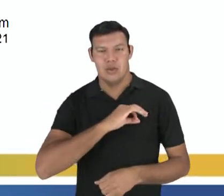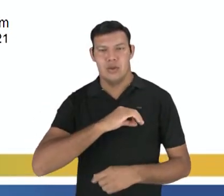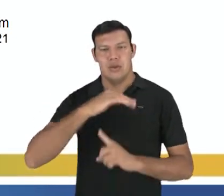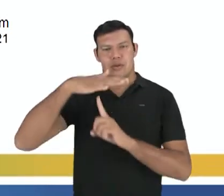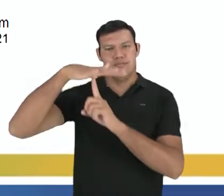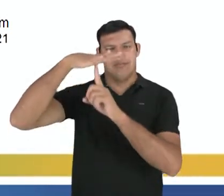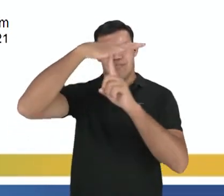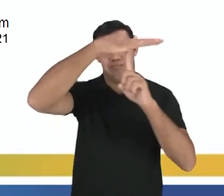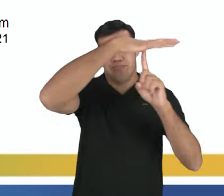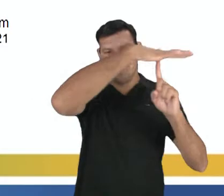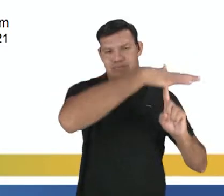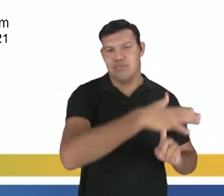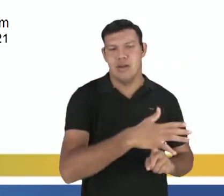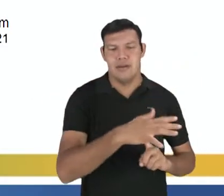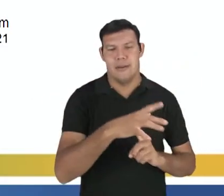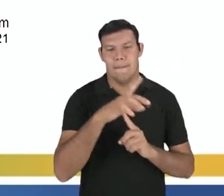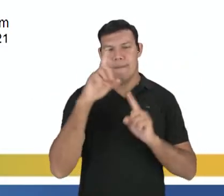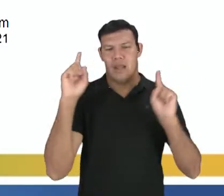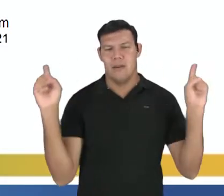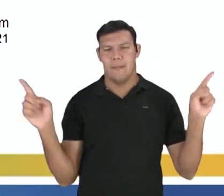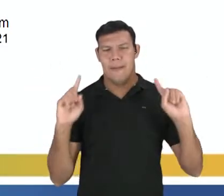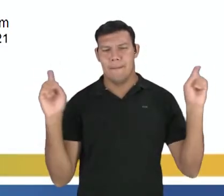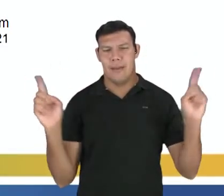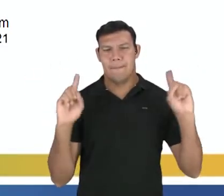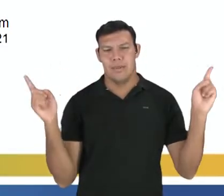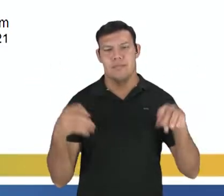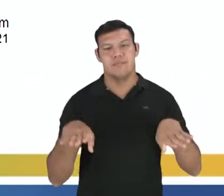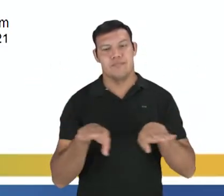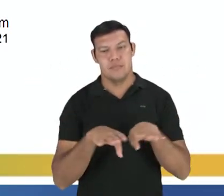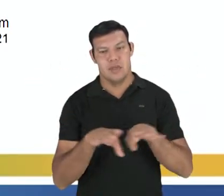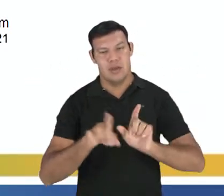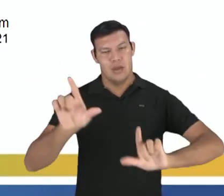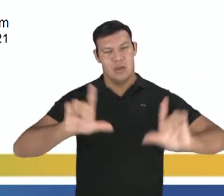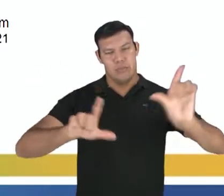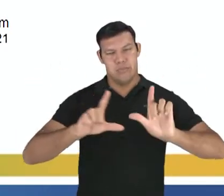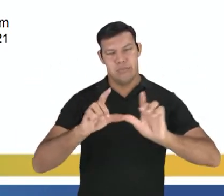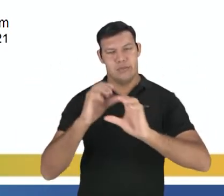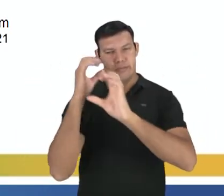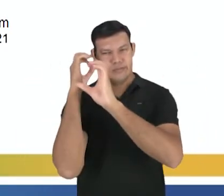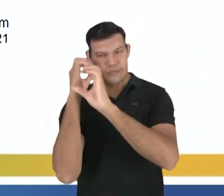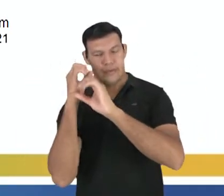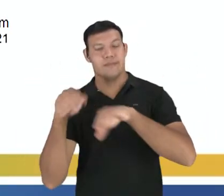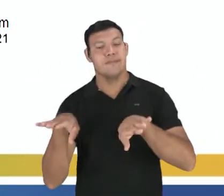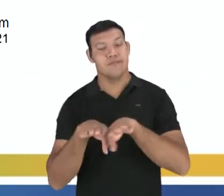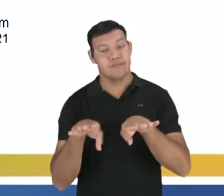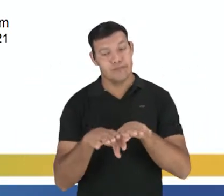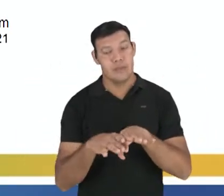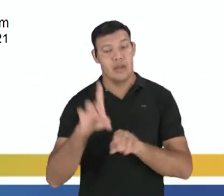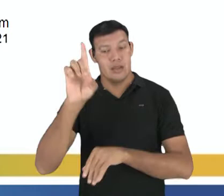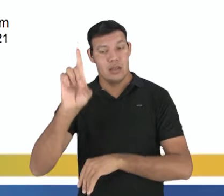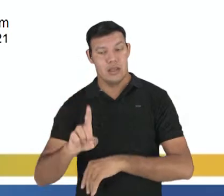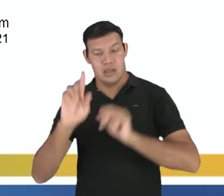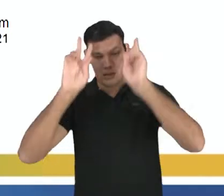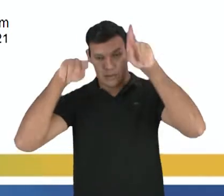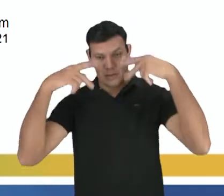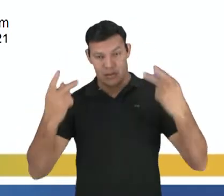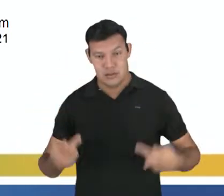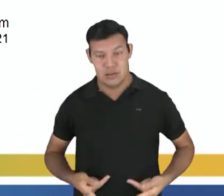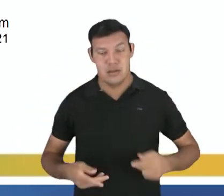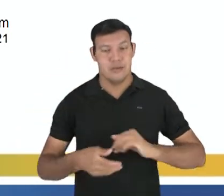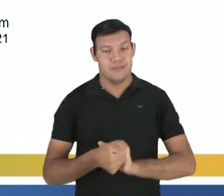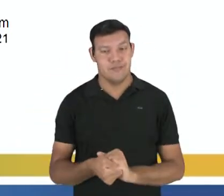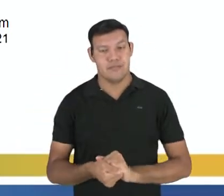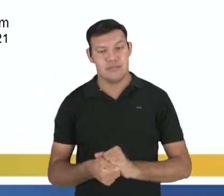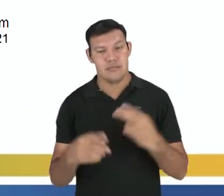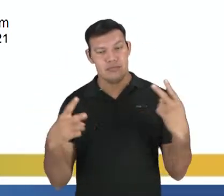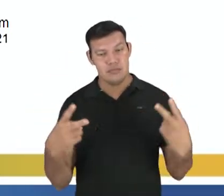uma unidade do resgate, uma equipe de TV e a turma dos direitos humanos, que não perderiam isso por nada neste mundo.